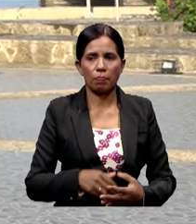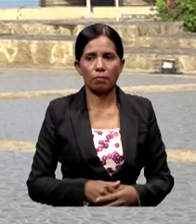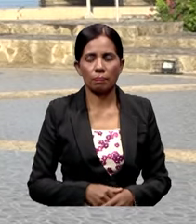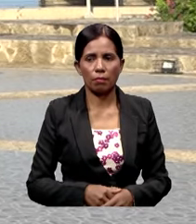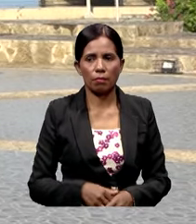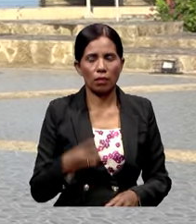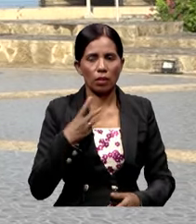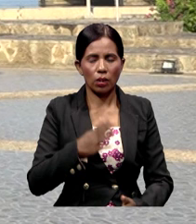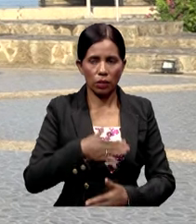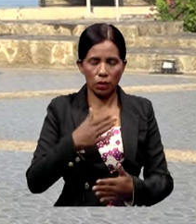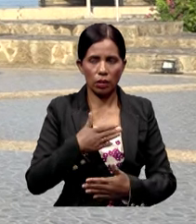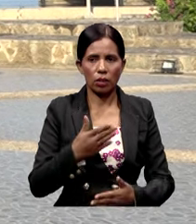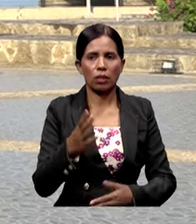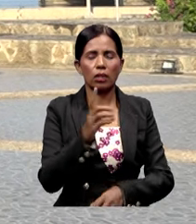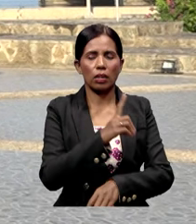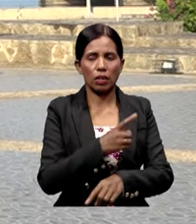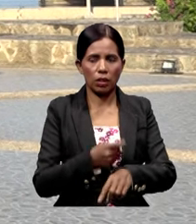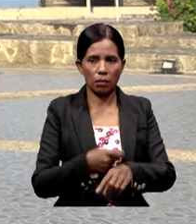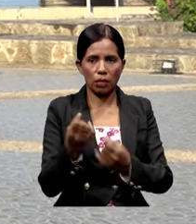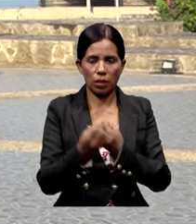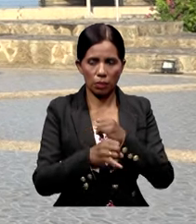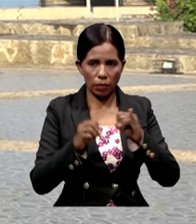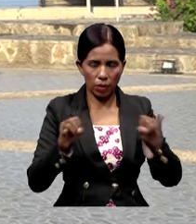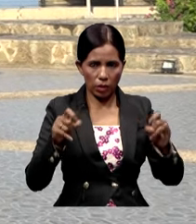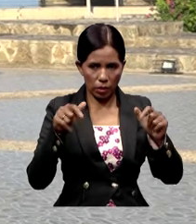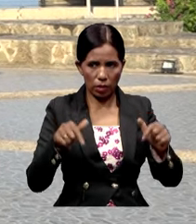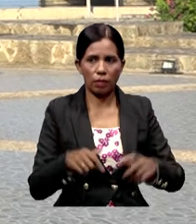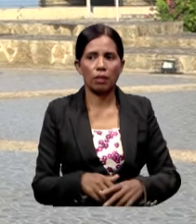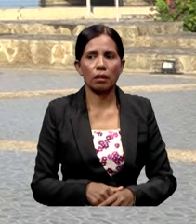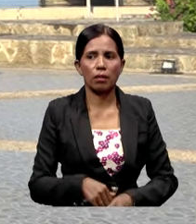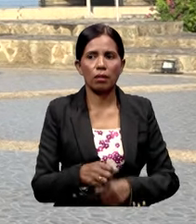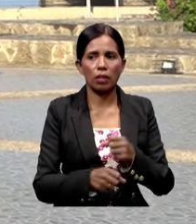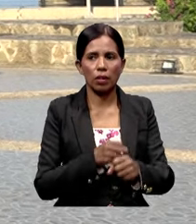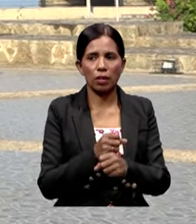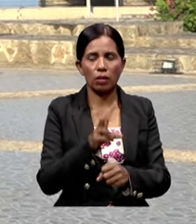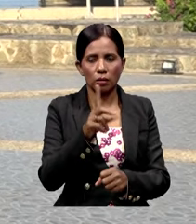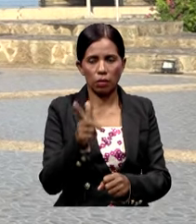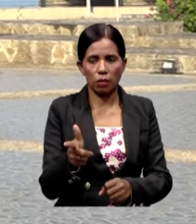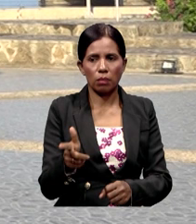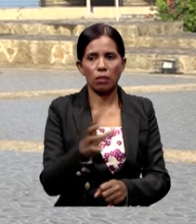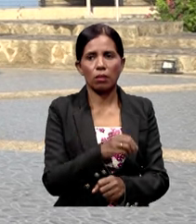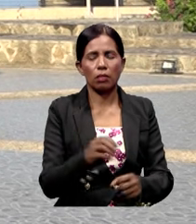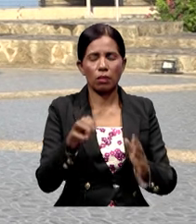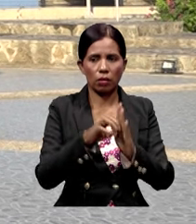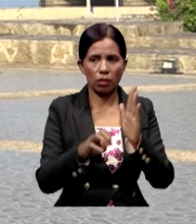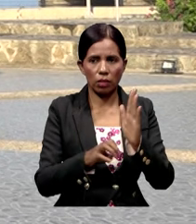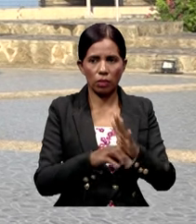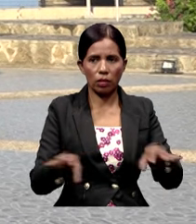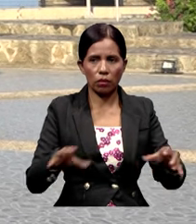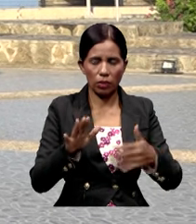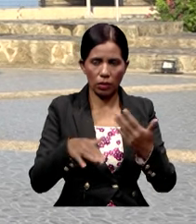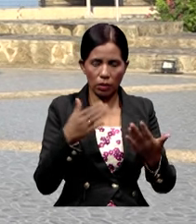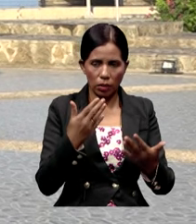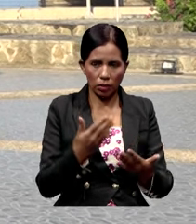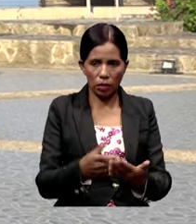Ito tu hak solo kona ia tempo ukung rasikang Irene. Tinang ro nulu resingona, estado halo esforço roto.